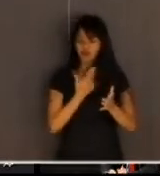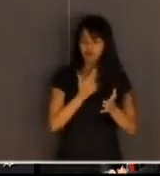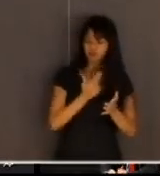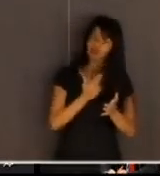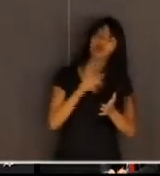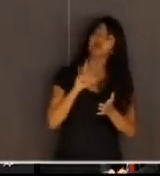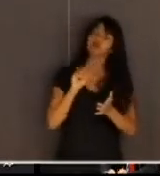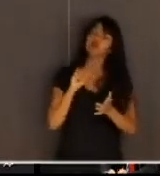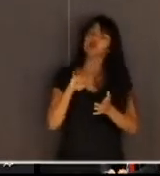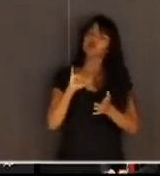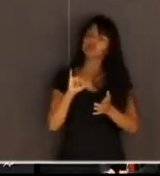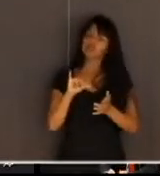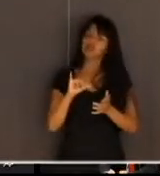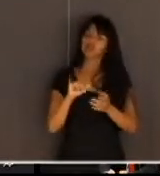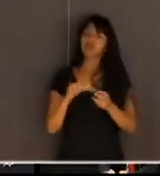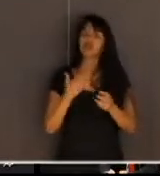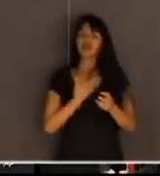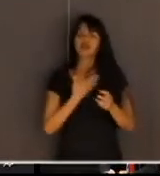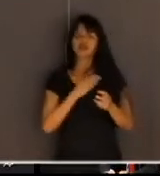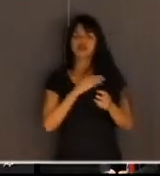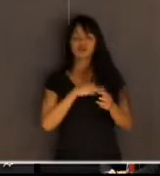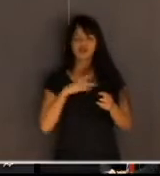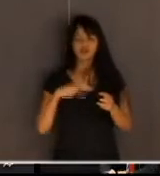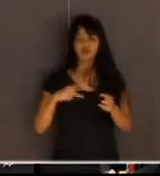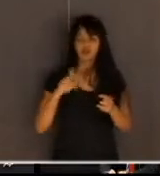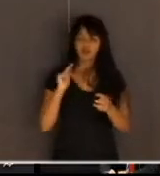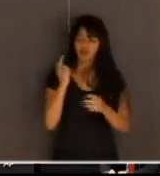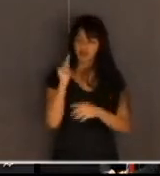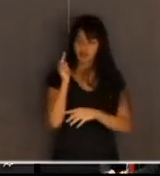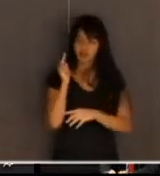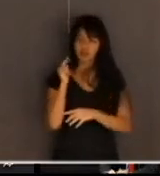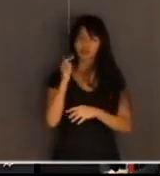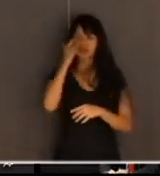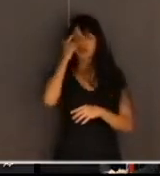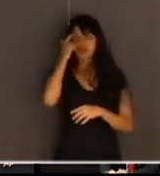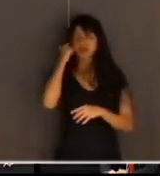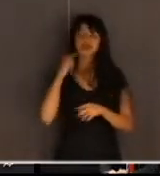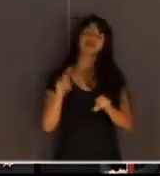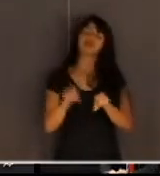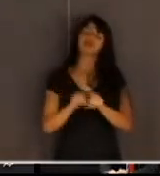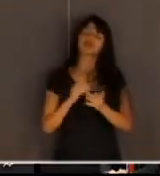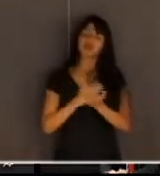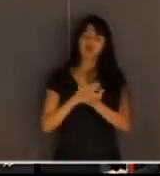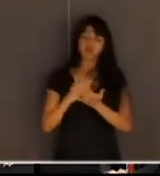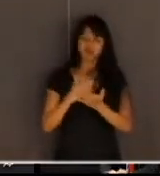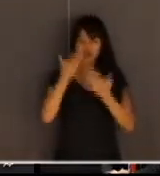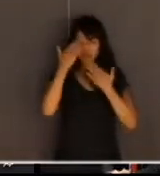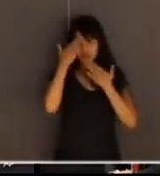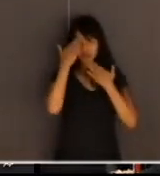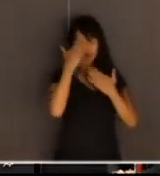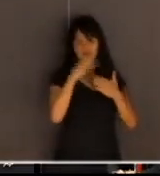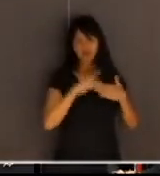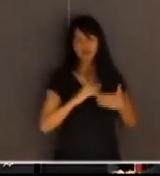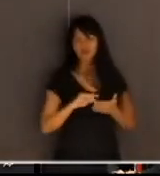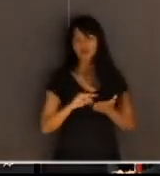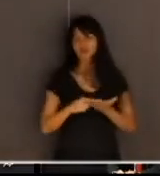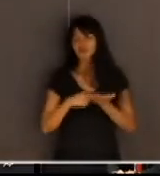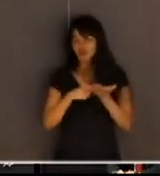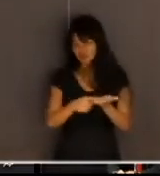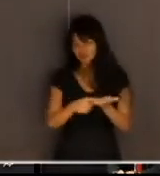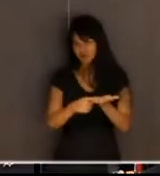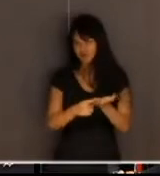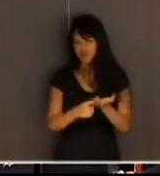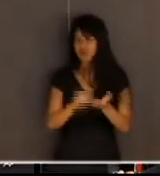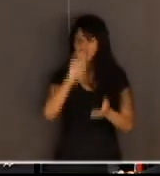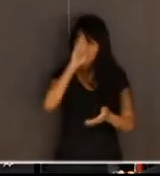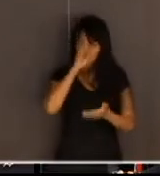Dani, colega do Ministério Público do Estado de Goiás, e de início agradeço o convite que foi feito,